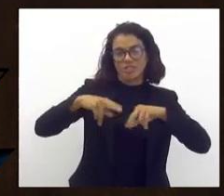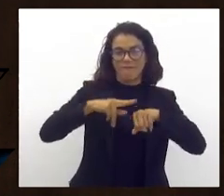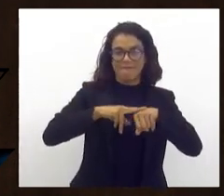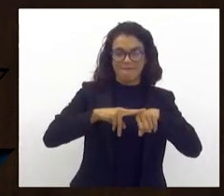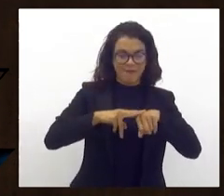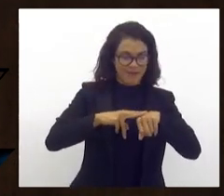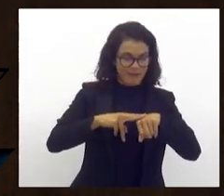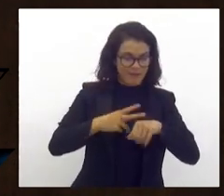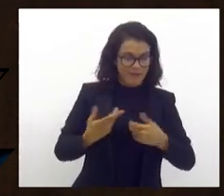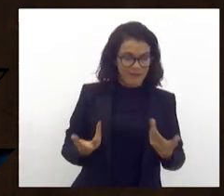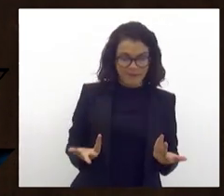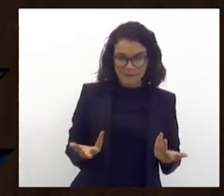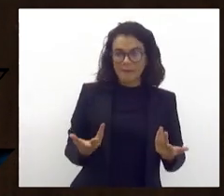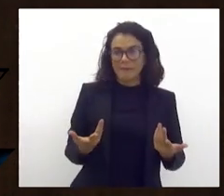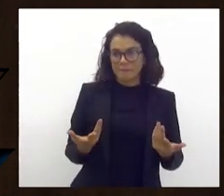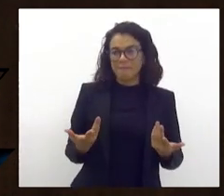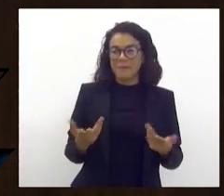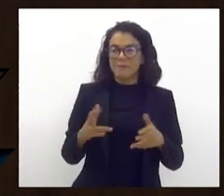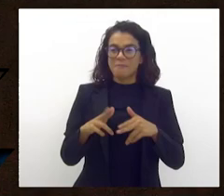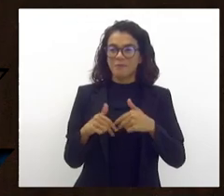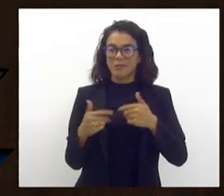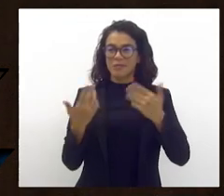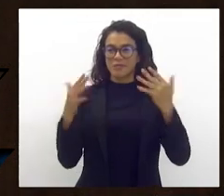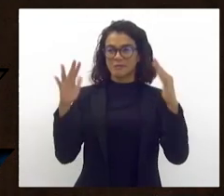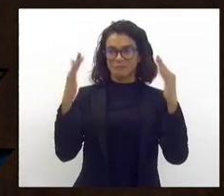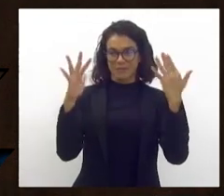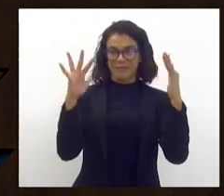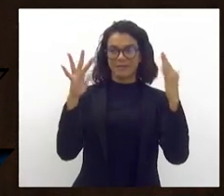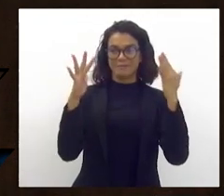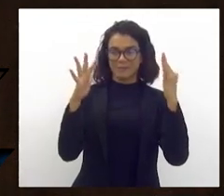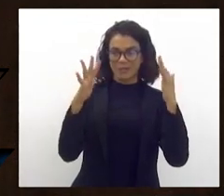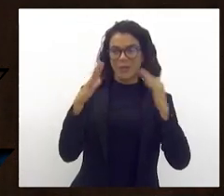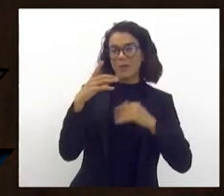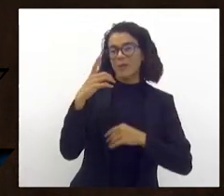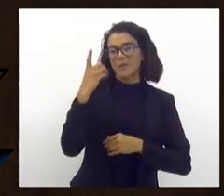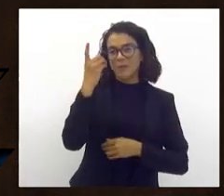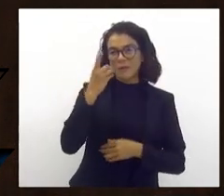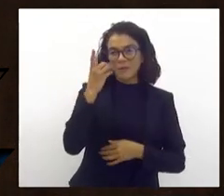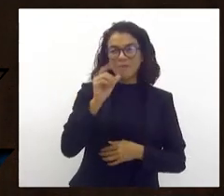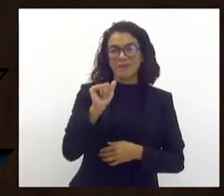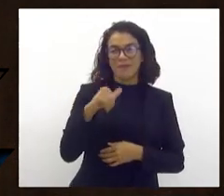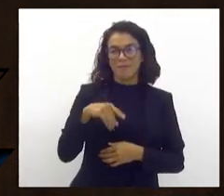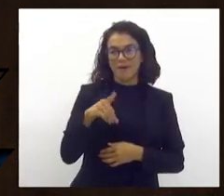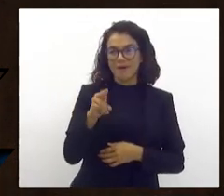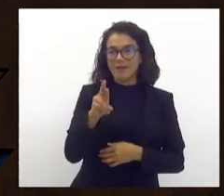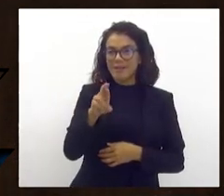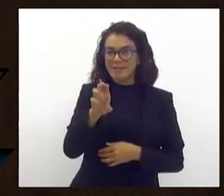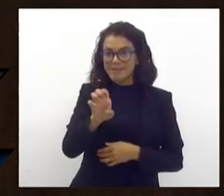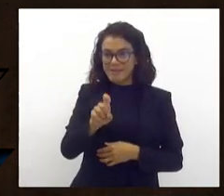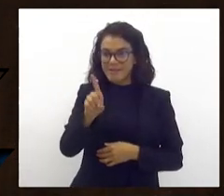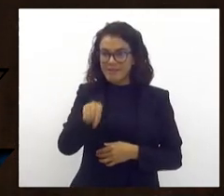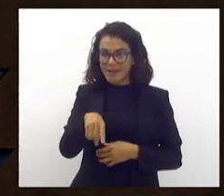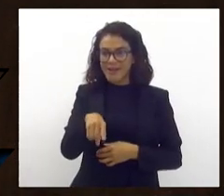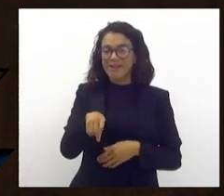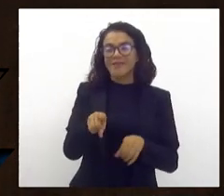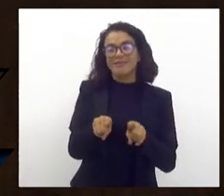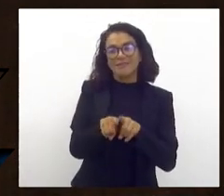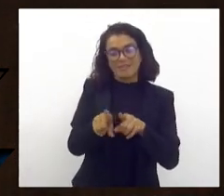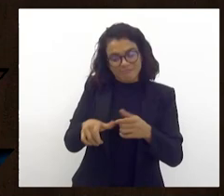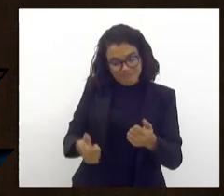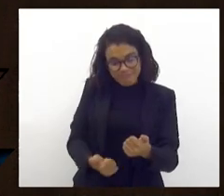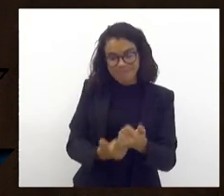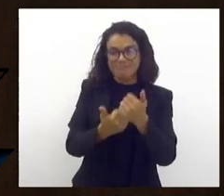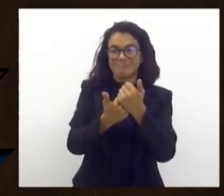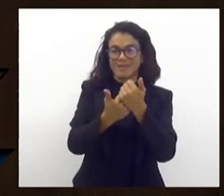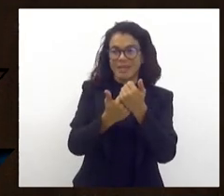renováveis. Então, eu quero parabenizar o deputado André Corrêa pela iniciativa que se junta